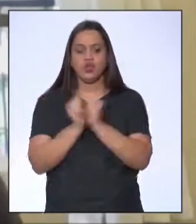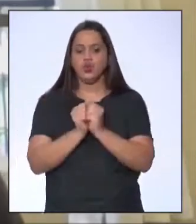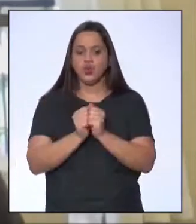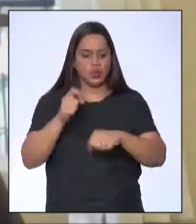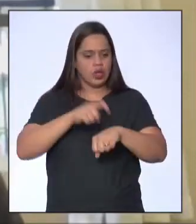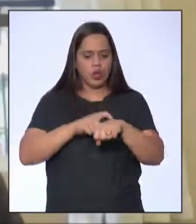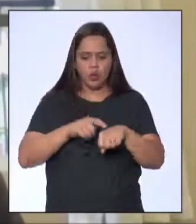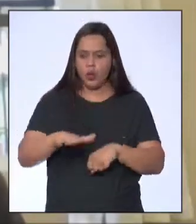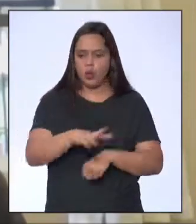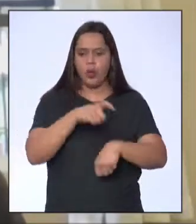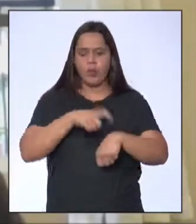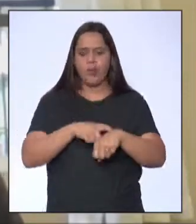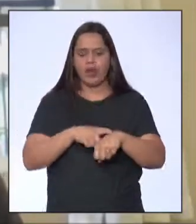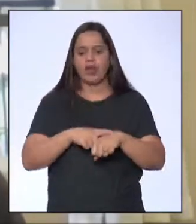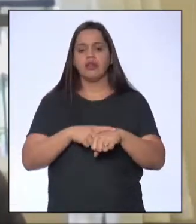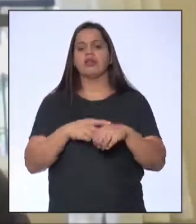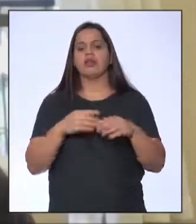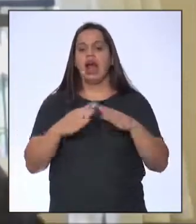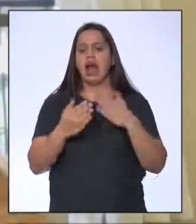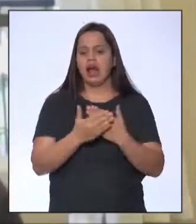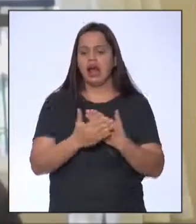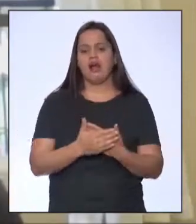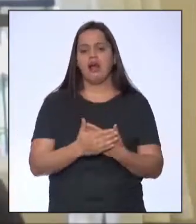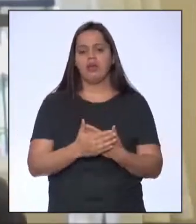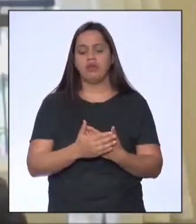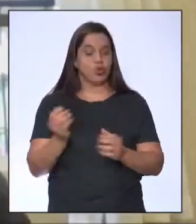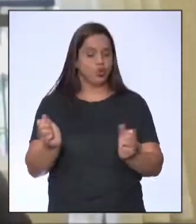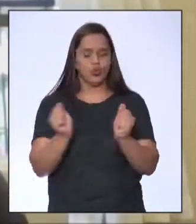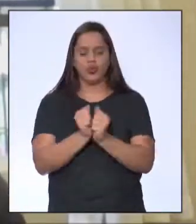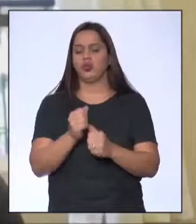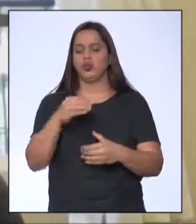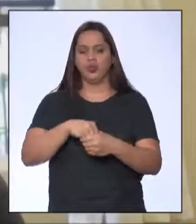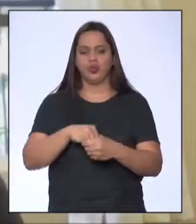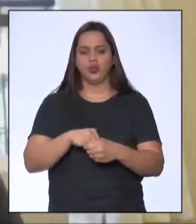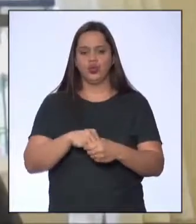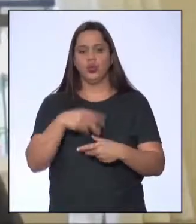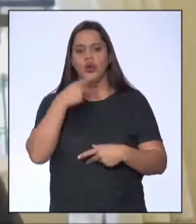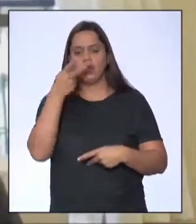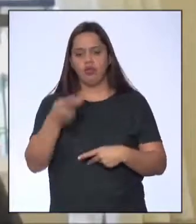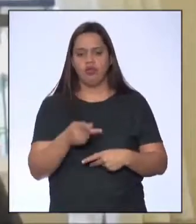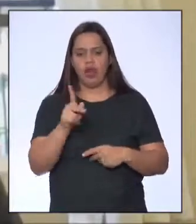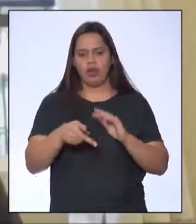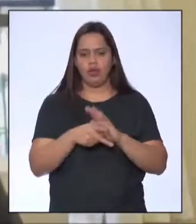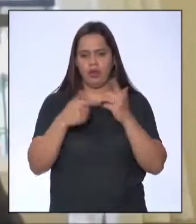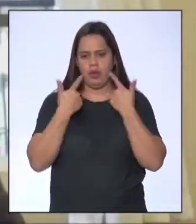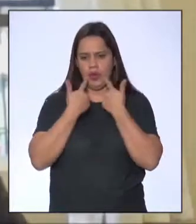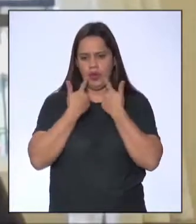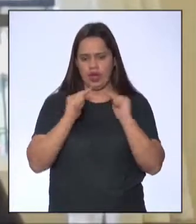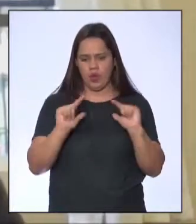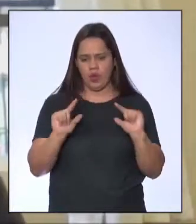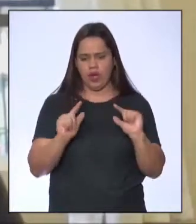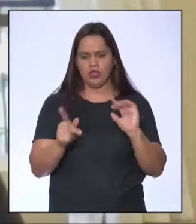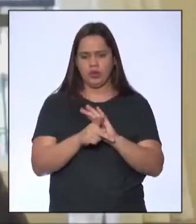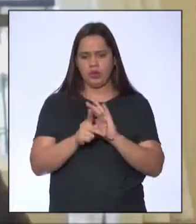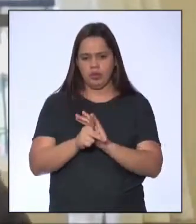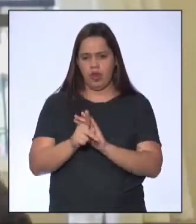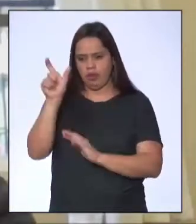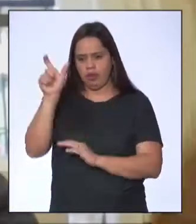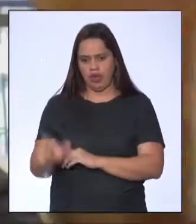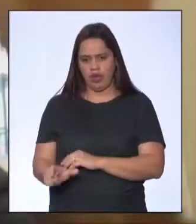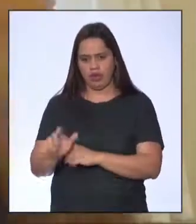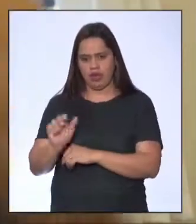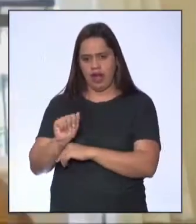mesmo, e é trabalhado o nivelamento interno, todo mundo junto. Quando eu falo da linguagem do acolhedor, é quando os